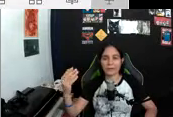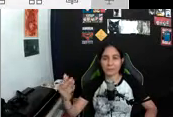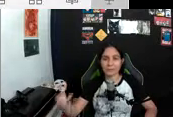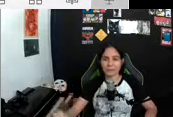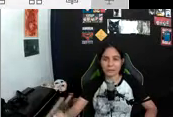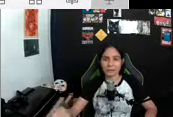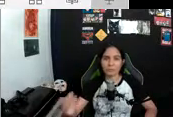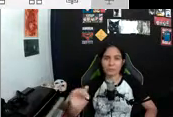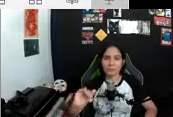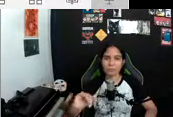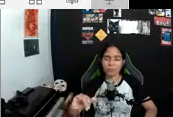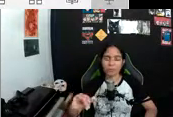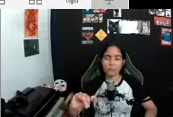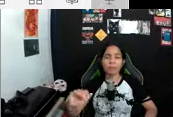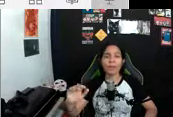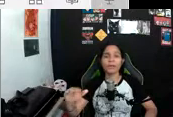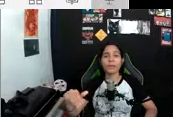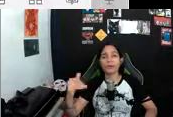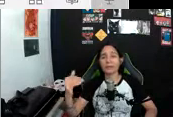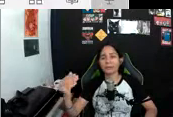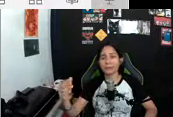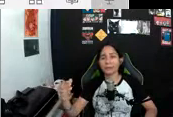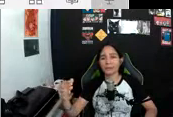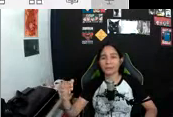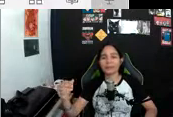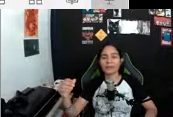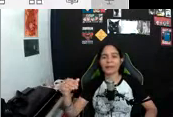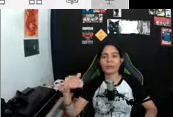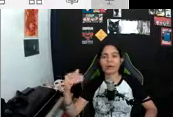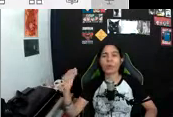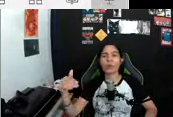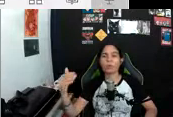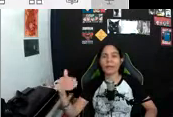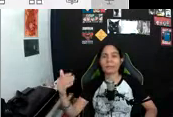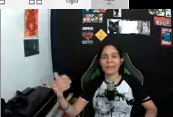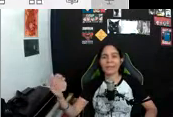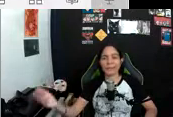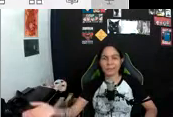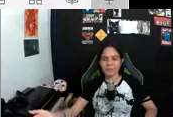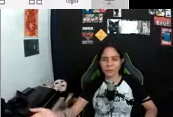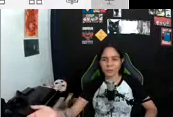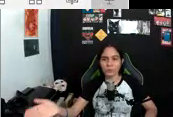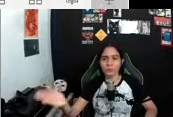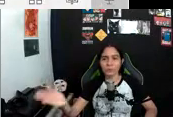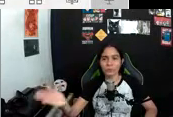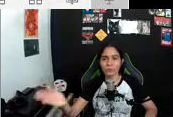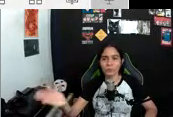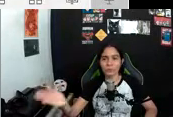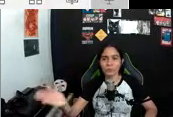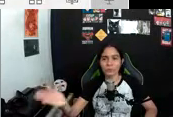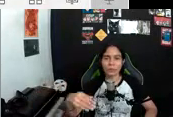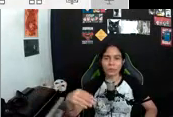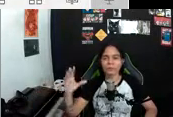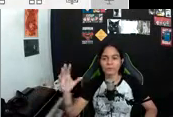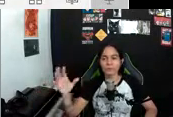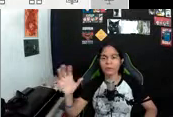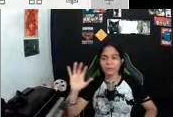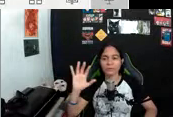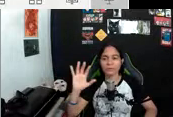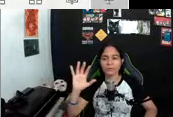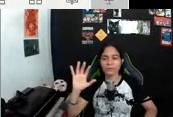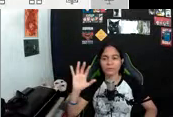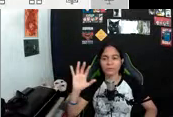necessário uma revalidação do diploma e outras vezes é necessário uma complementação do curso.